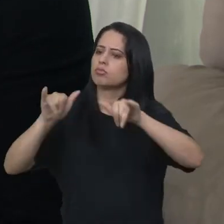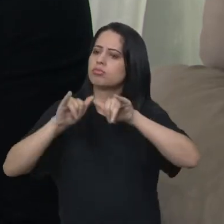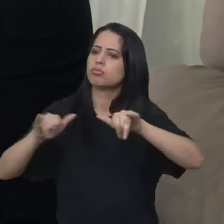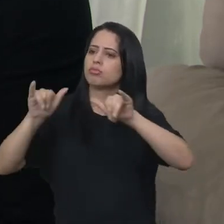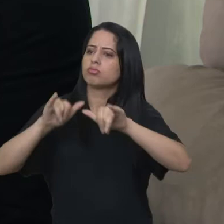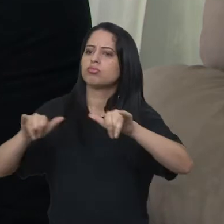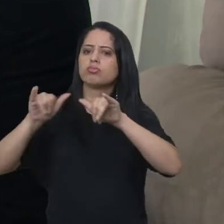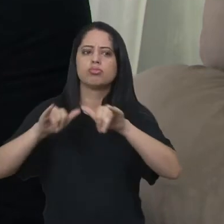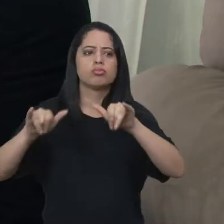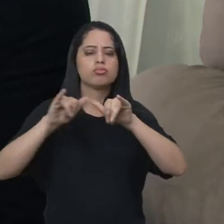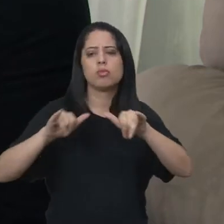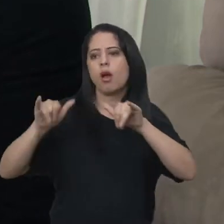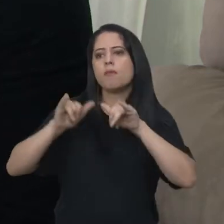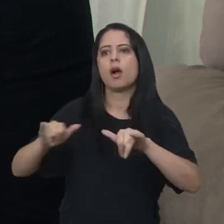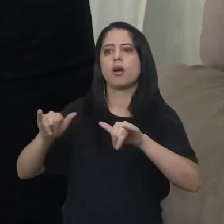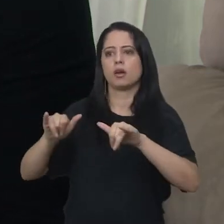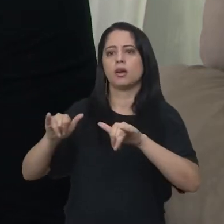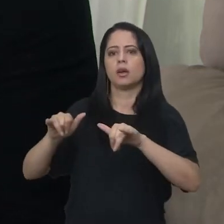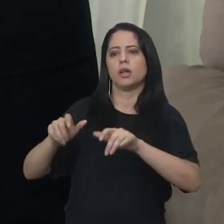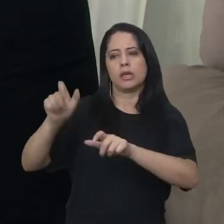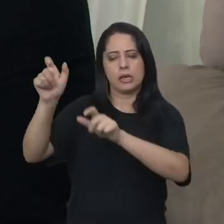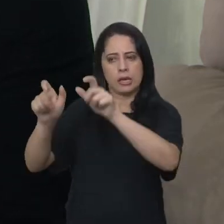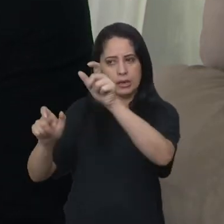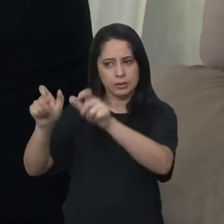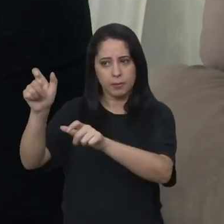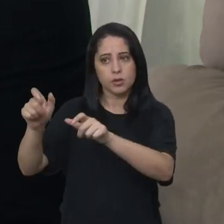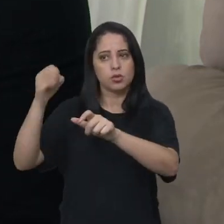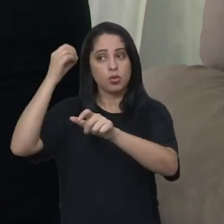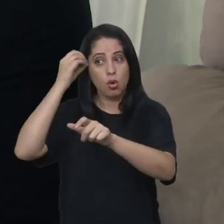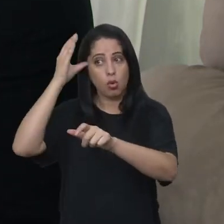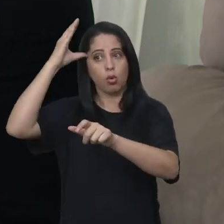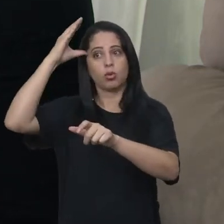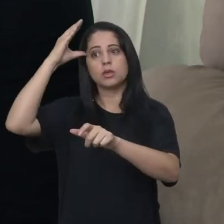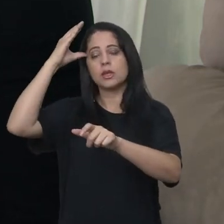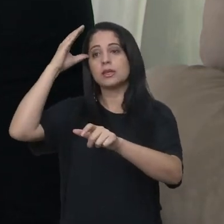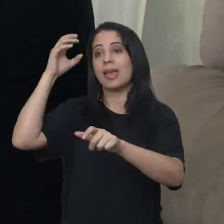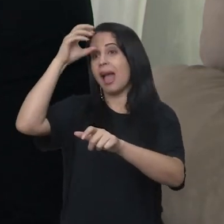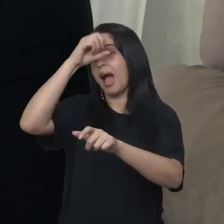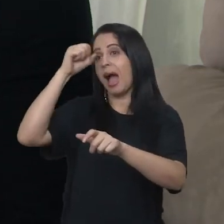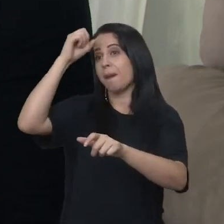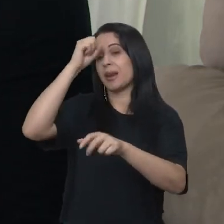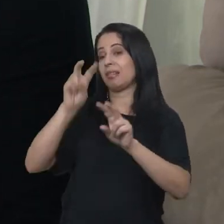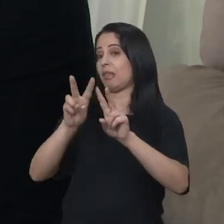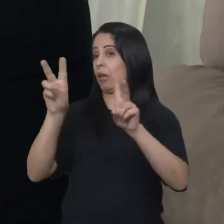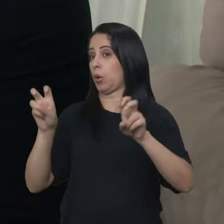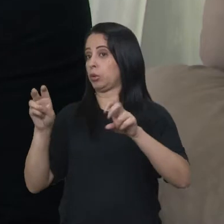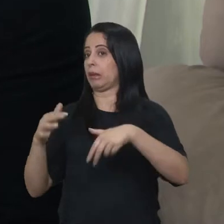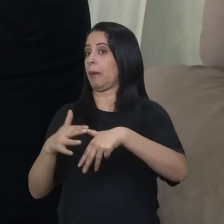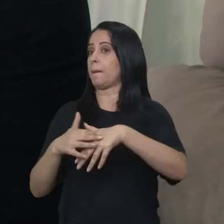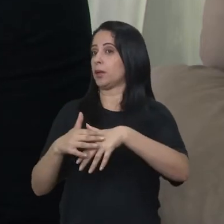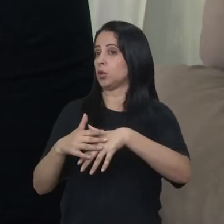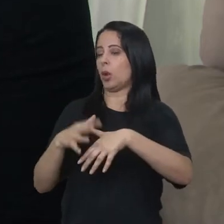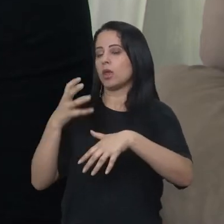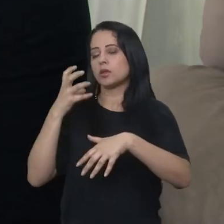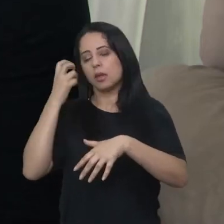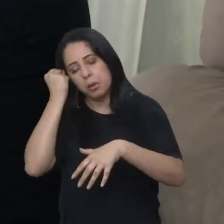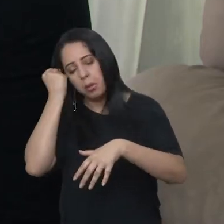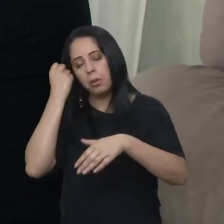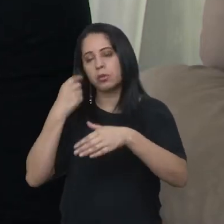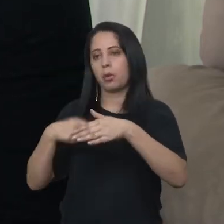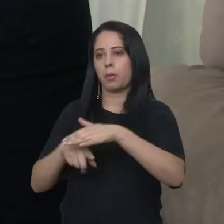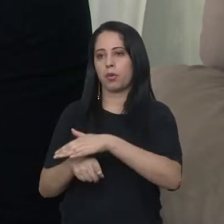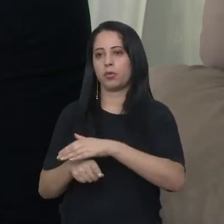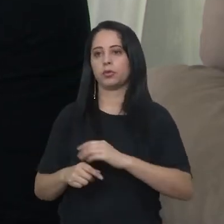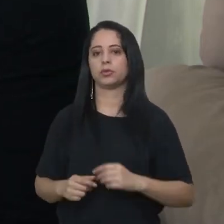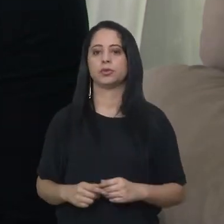para minimizar, né, os estigmas e também para conscientizar as pessoas sobre esse problema e também sobre os diversos